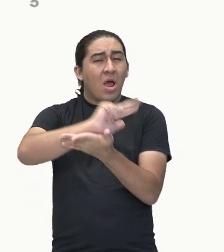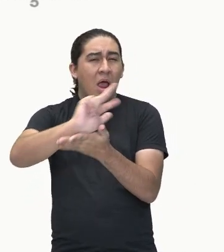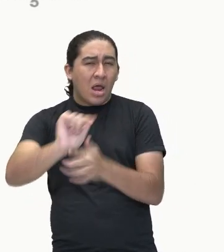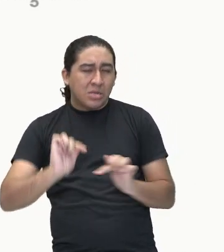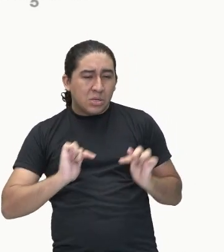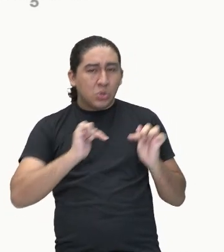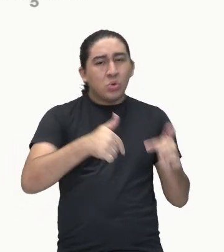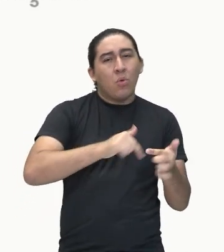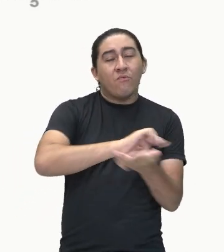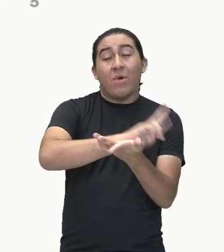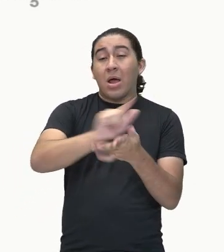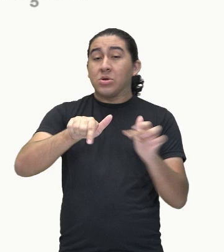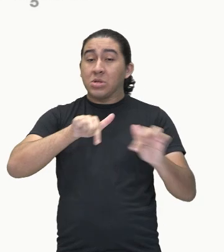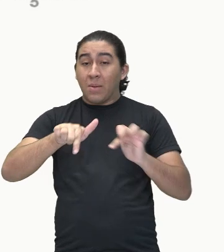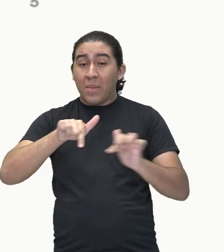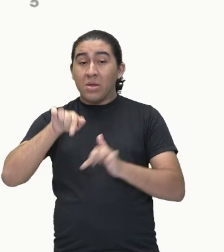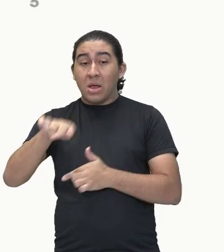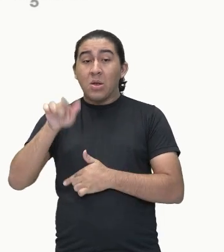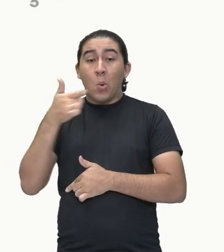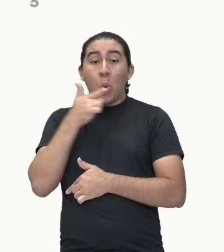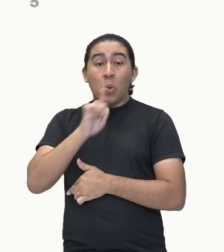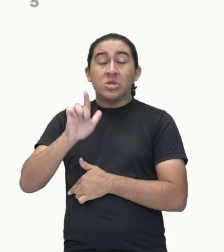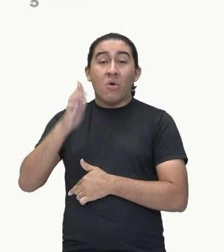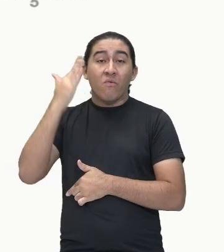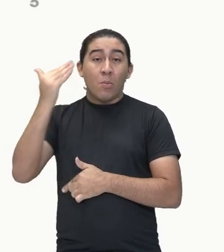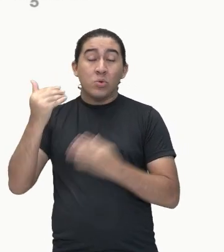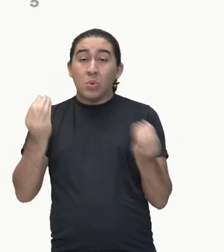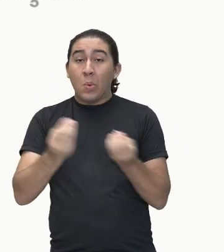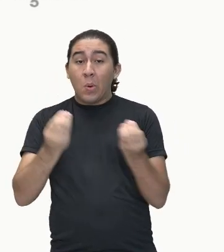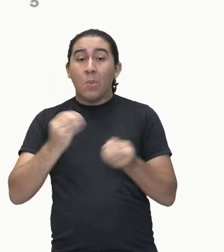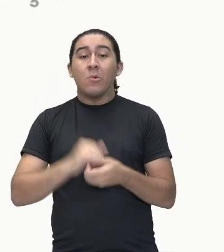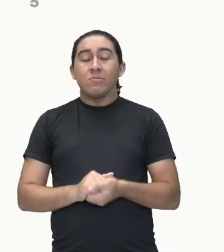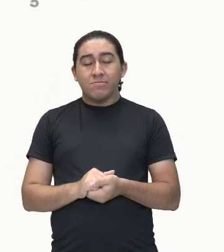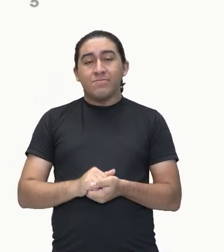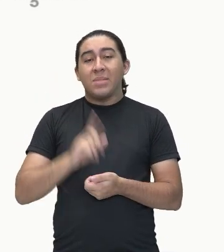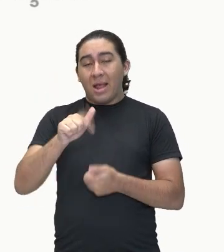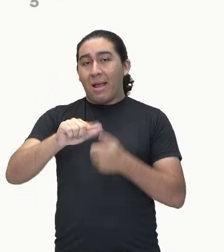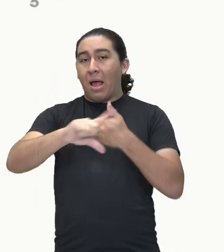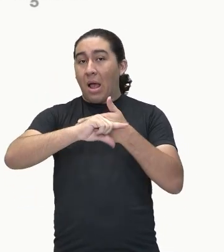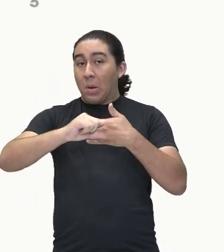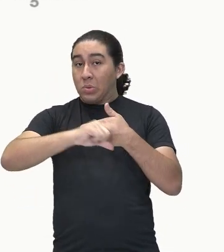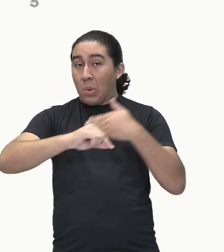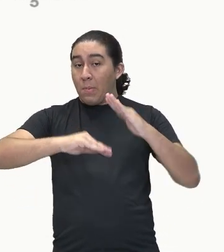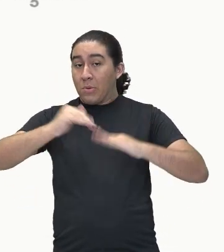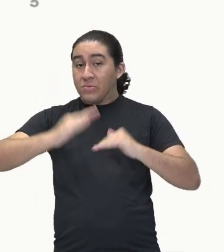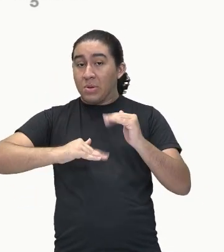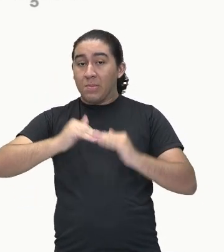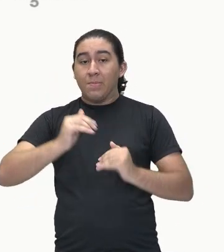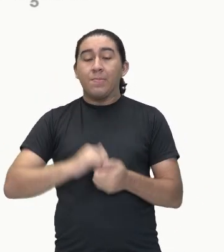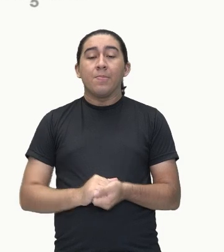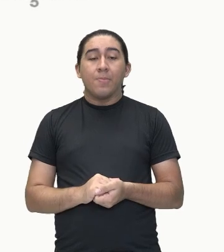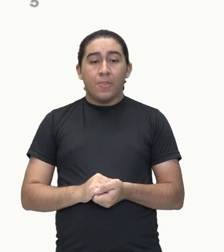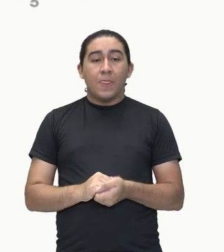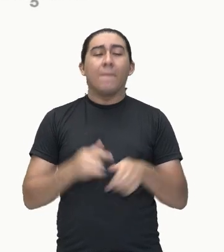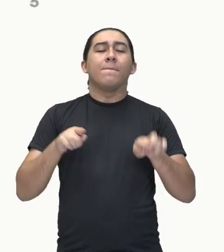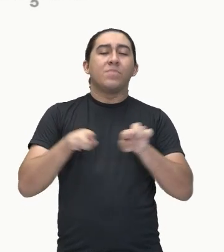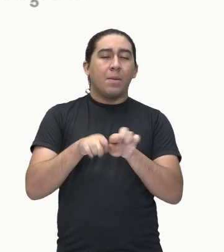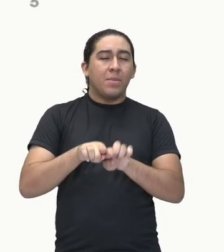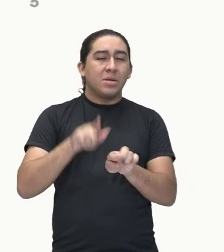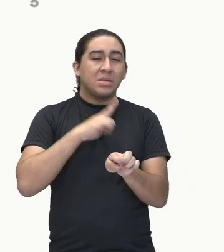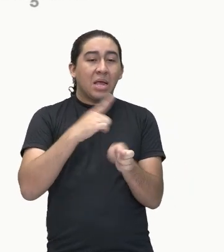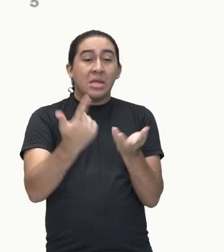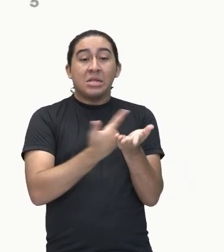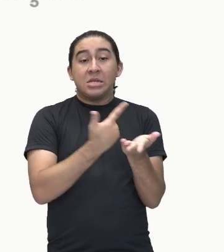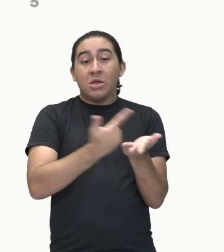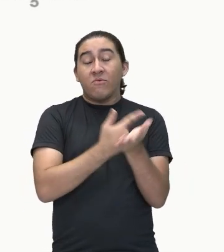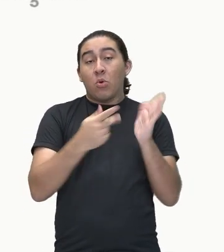alcançou notável êxito como autor. Apesar de ter produzido obras destinadas a leitores